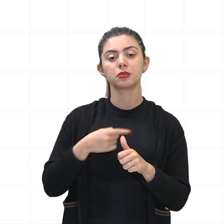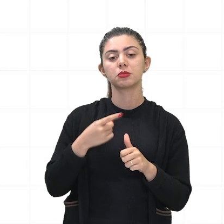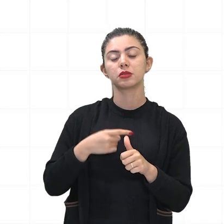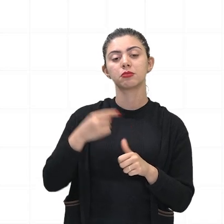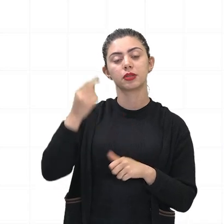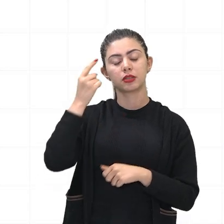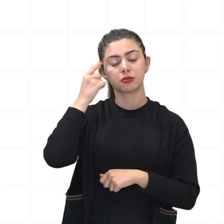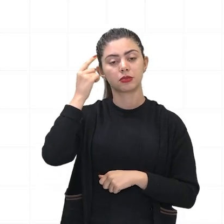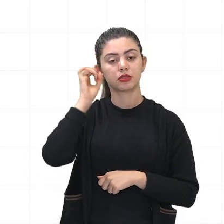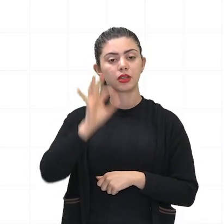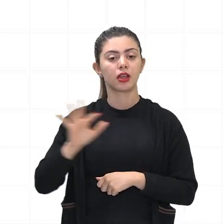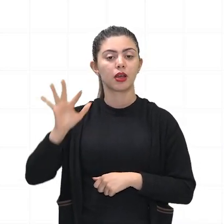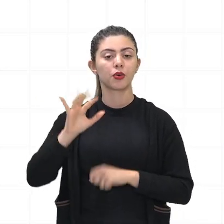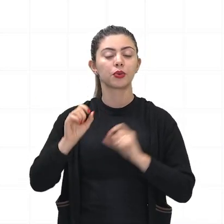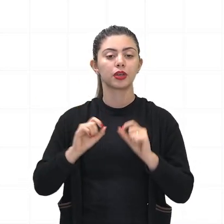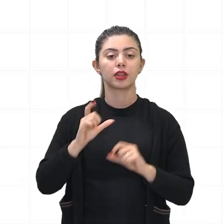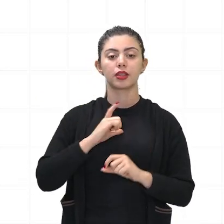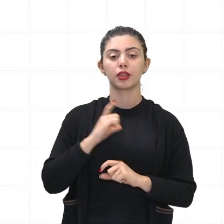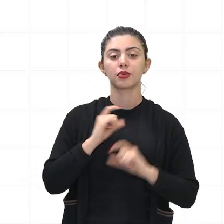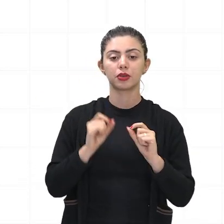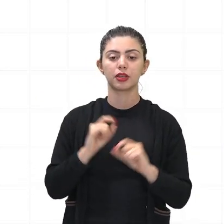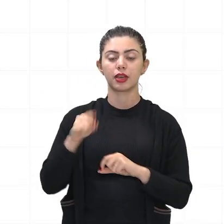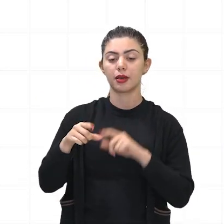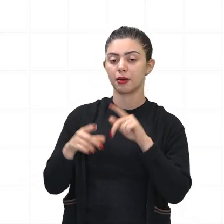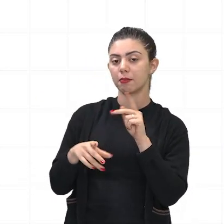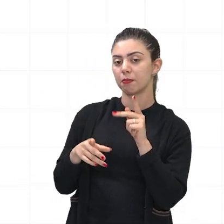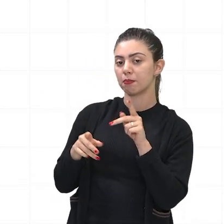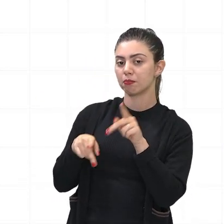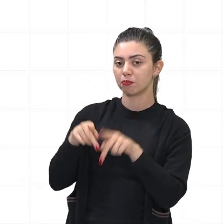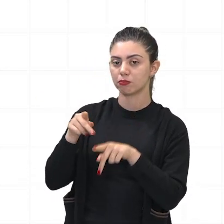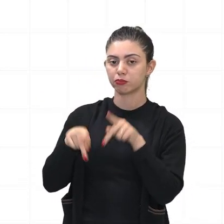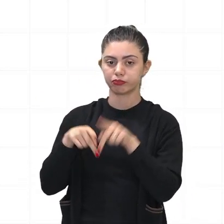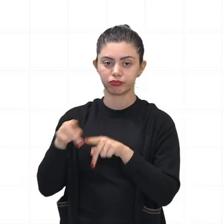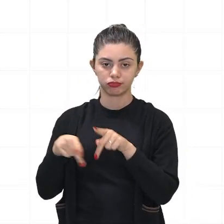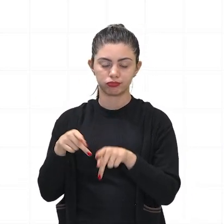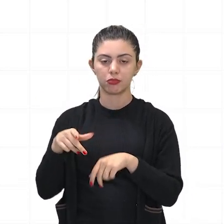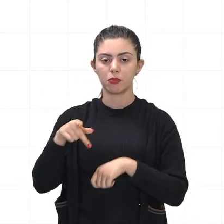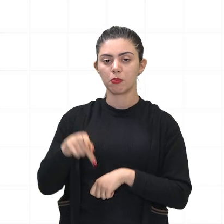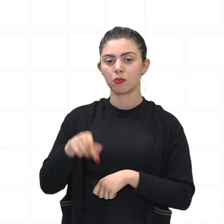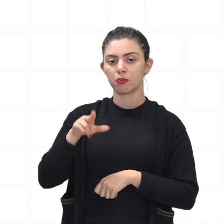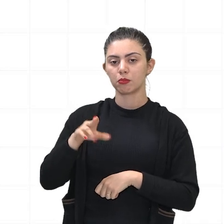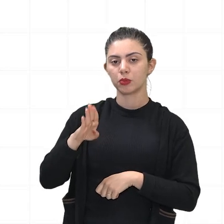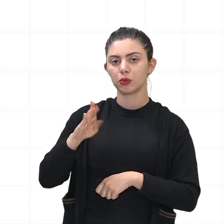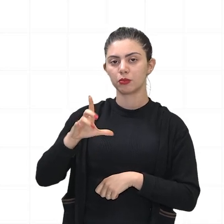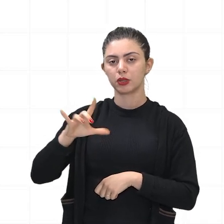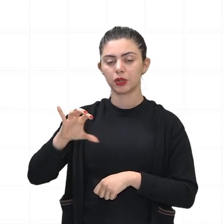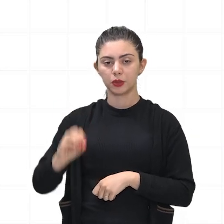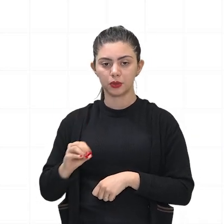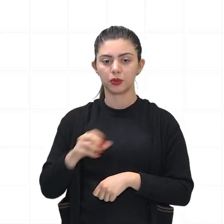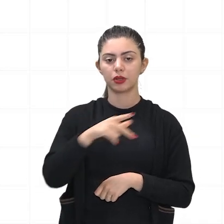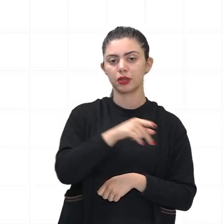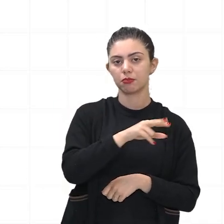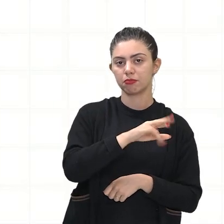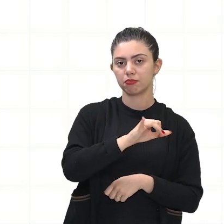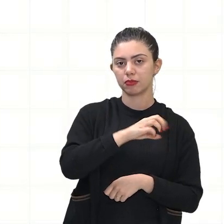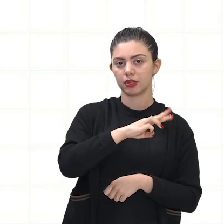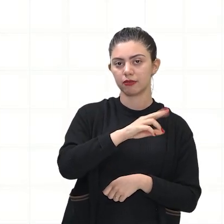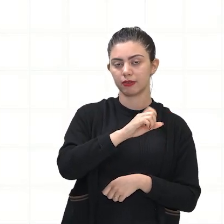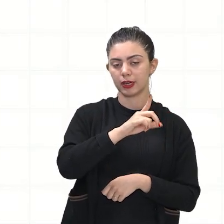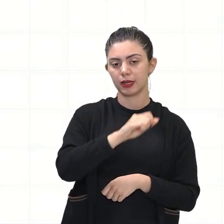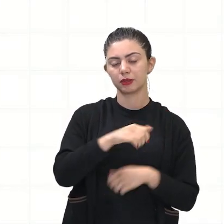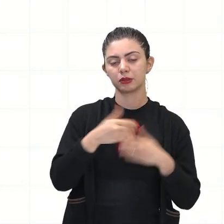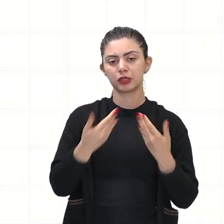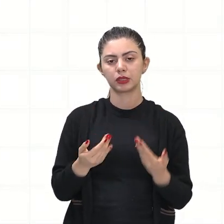pensar na esfera do público e na esfera do privado. Quando nós pensamos em esfera, é como